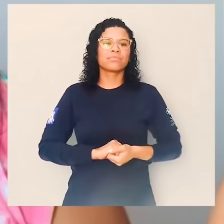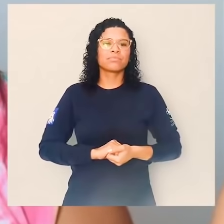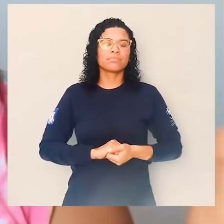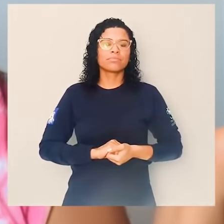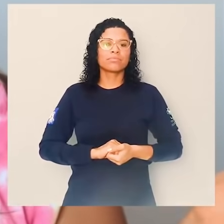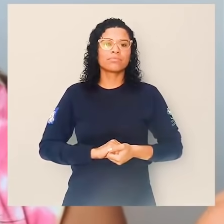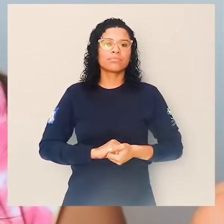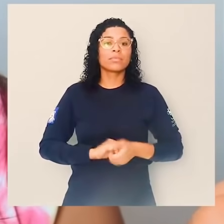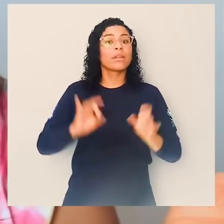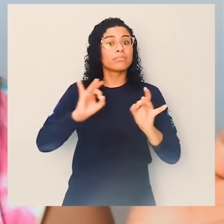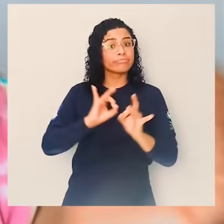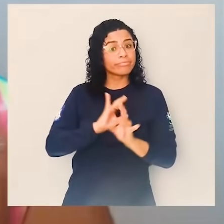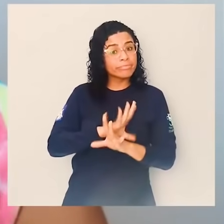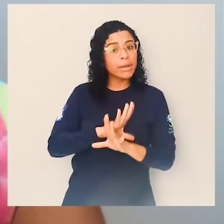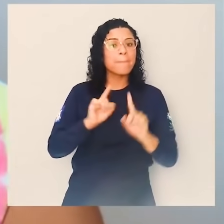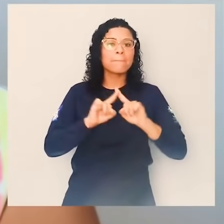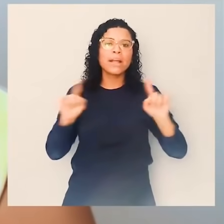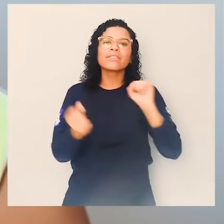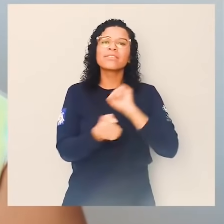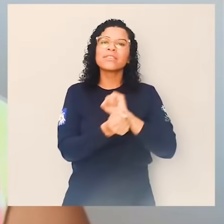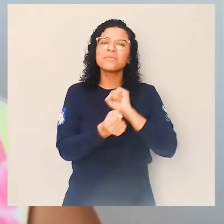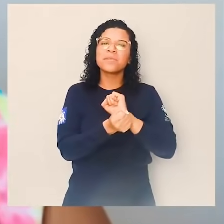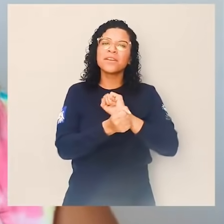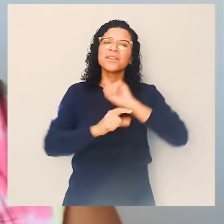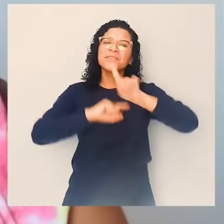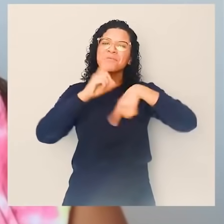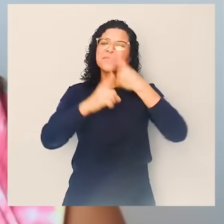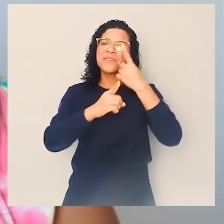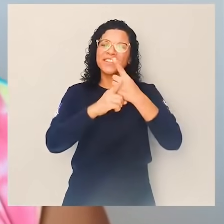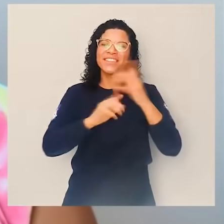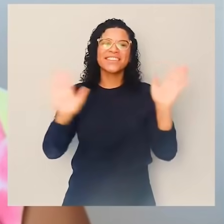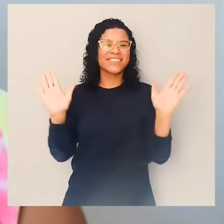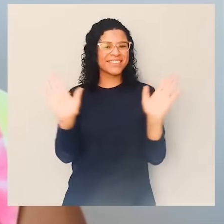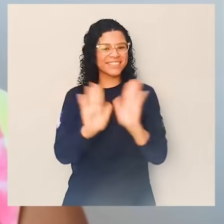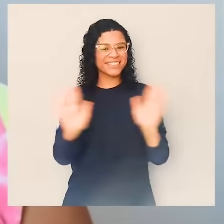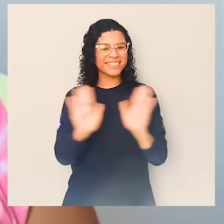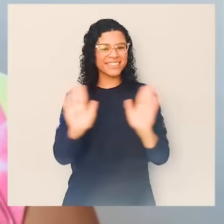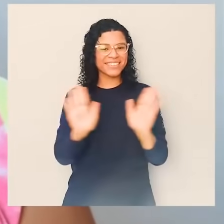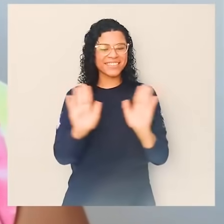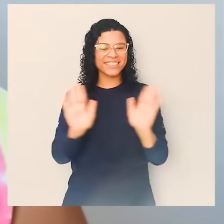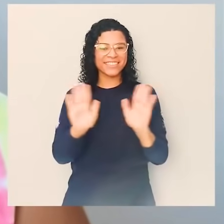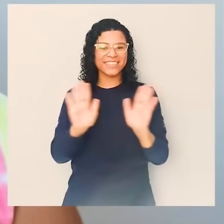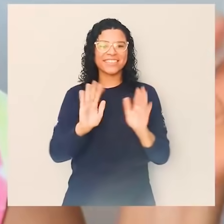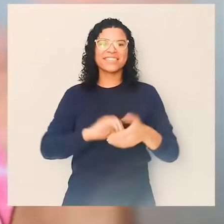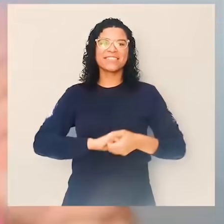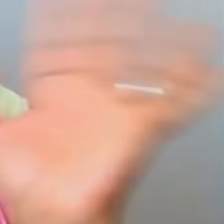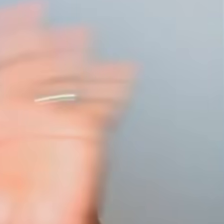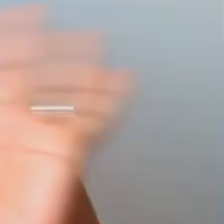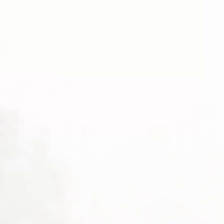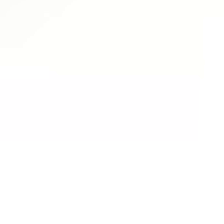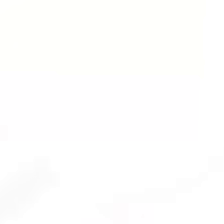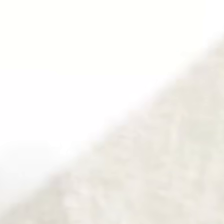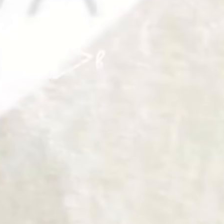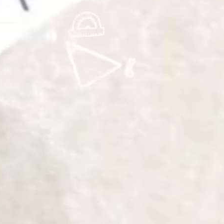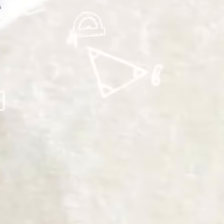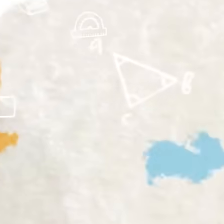Nosso programa está acabando, mas eu te espero no próximo programa. Tchau, tchau!